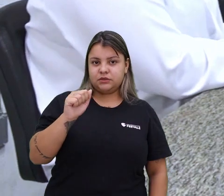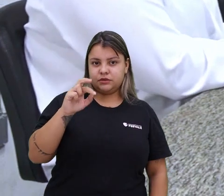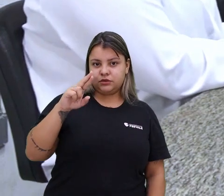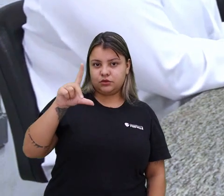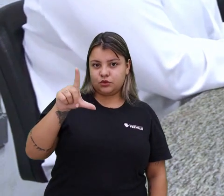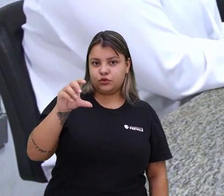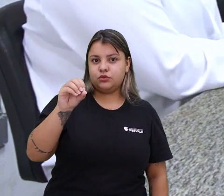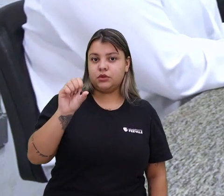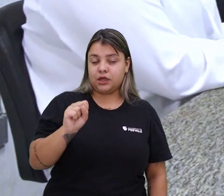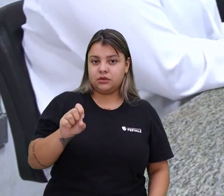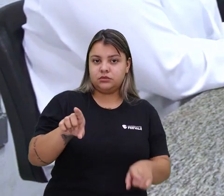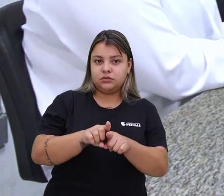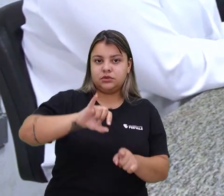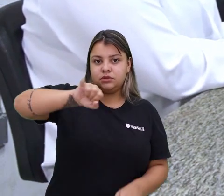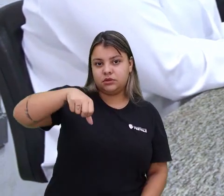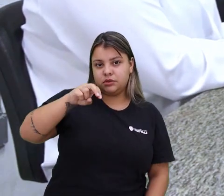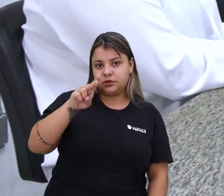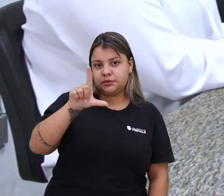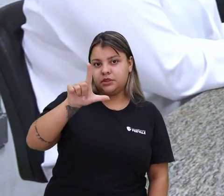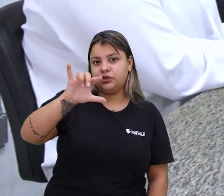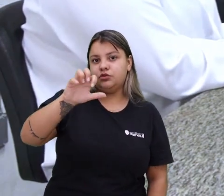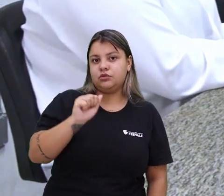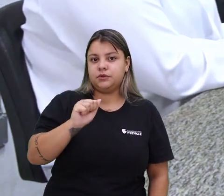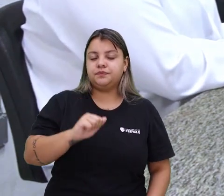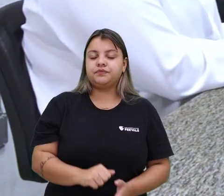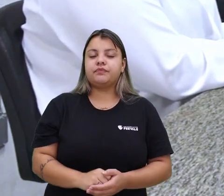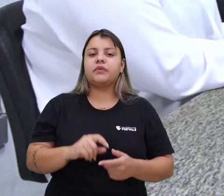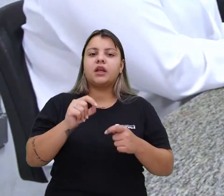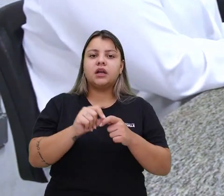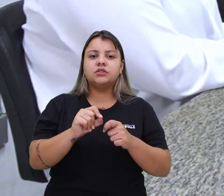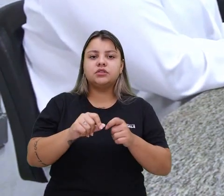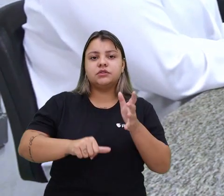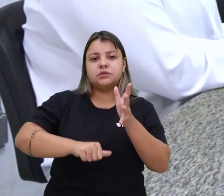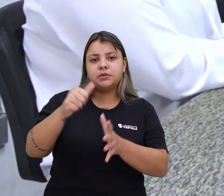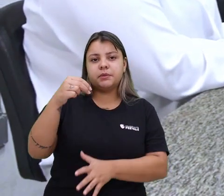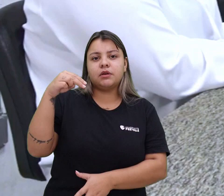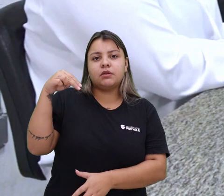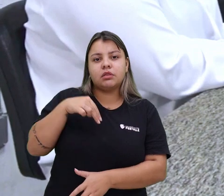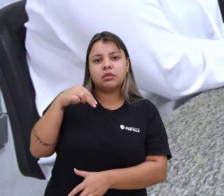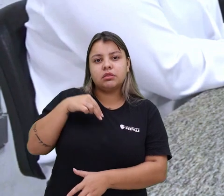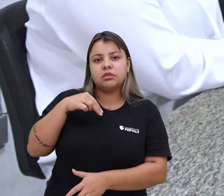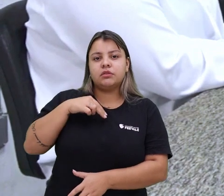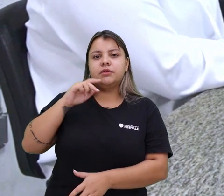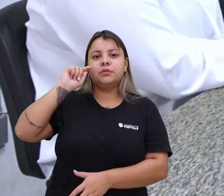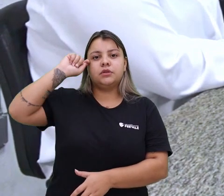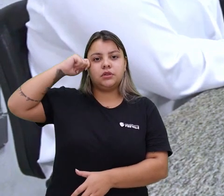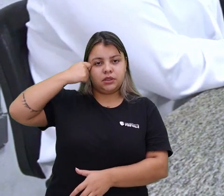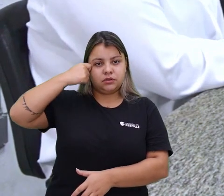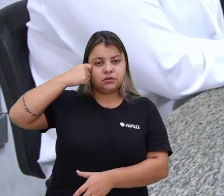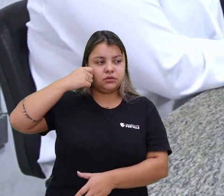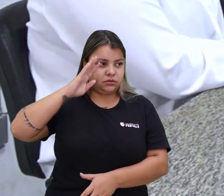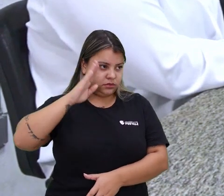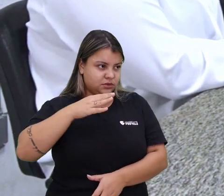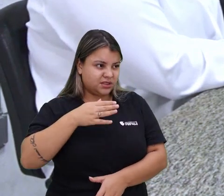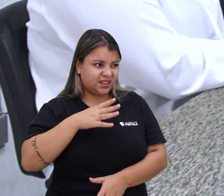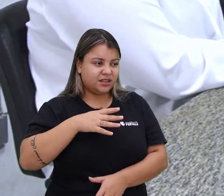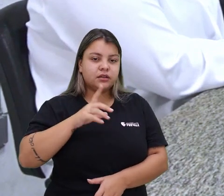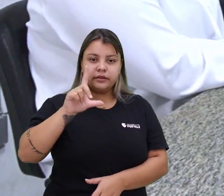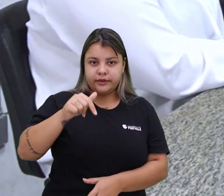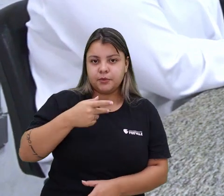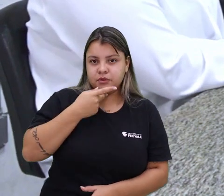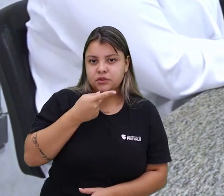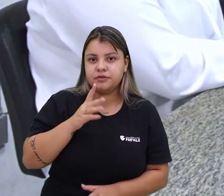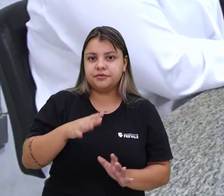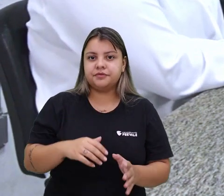e com a Júlia porque a gente fez o primeiro novembro negro né Carlos é o Carlos pode confirmar